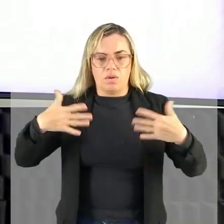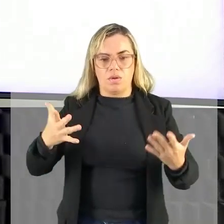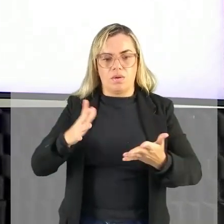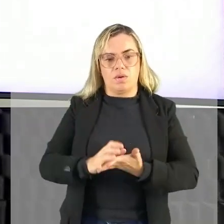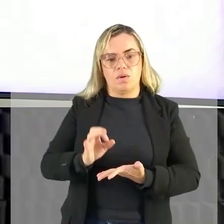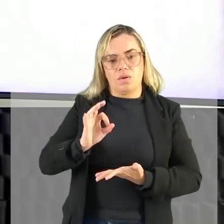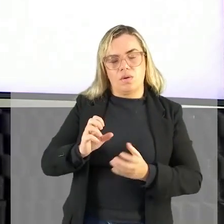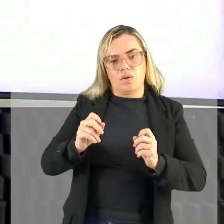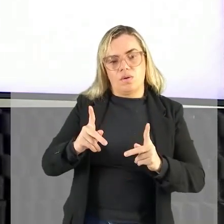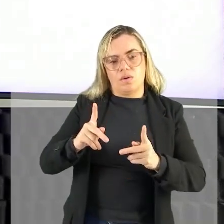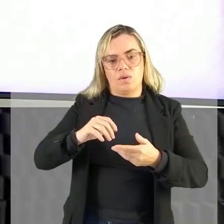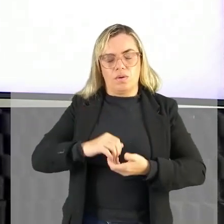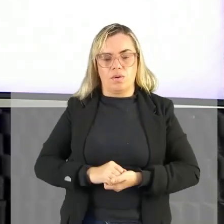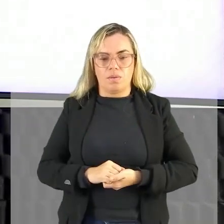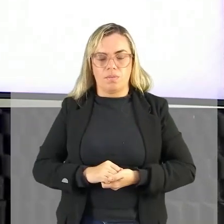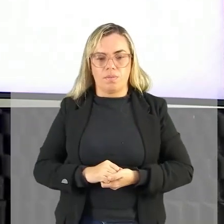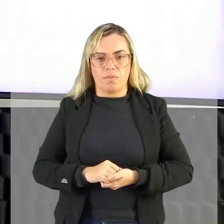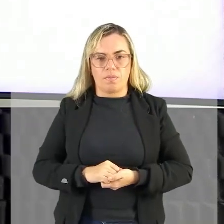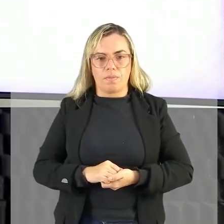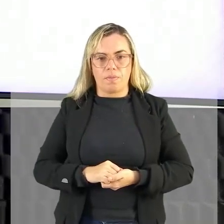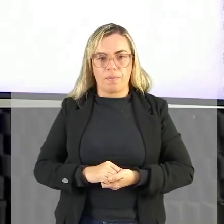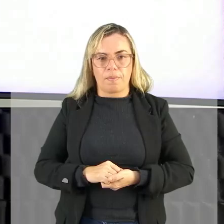RNA, tá? E